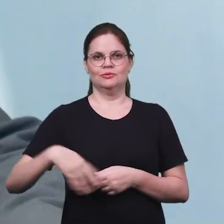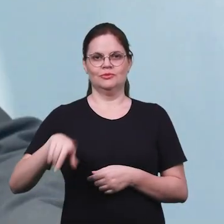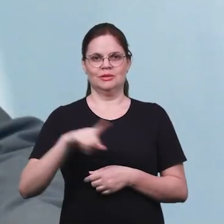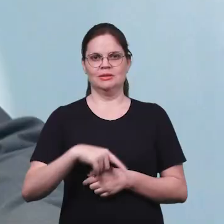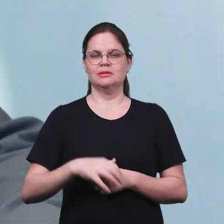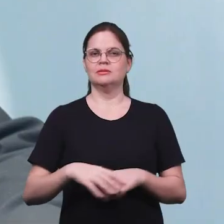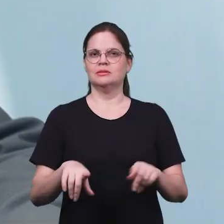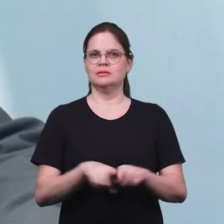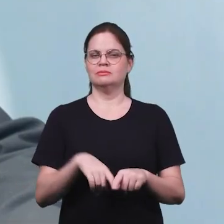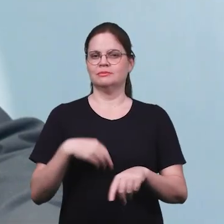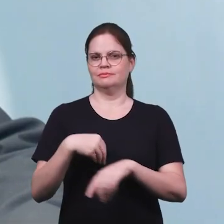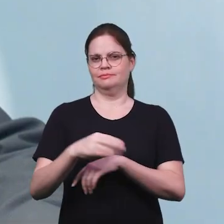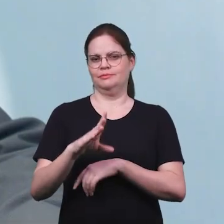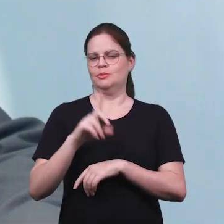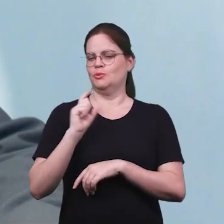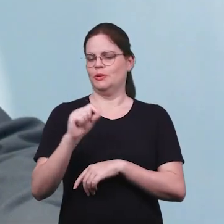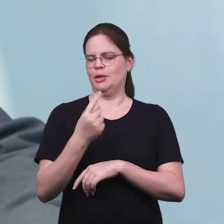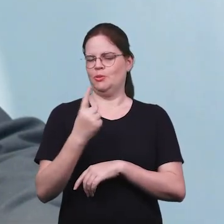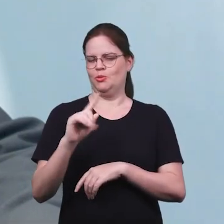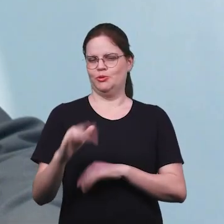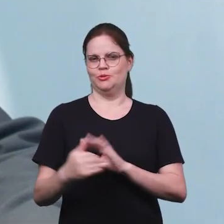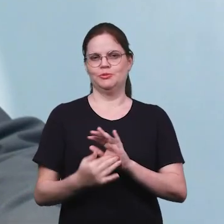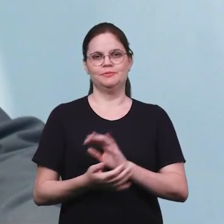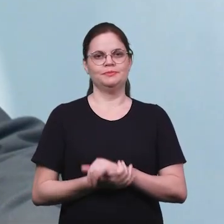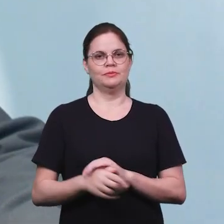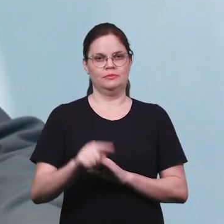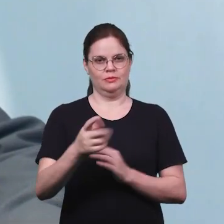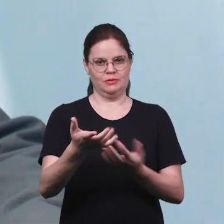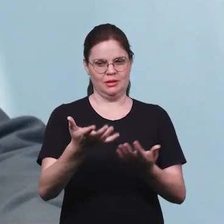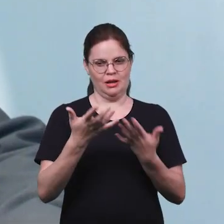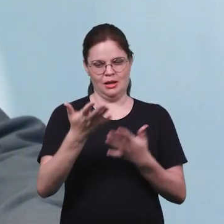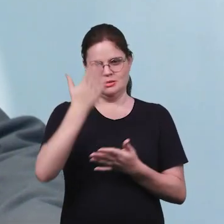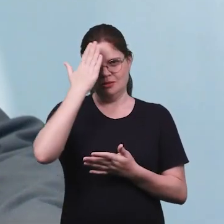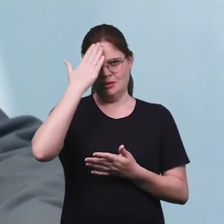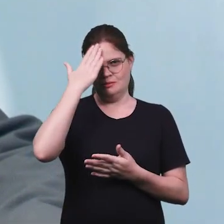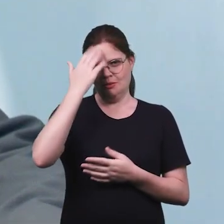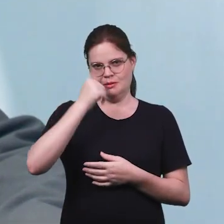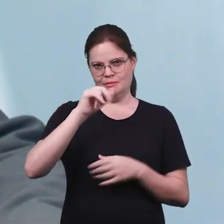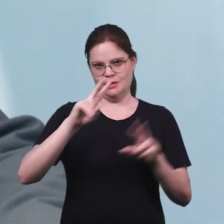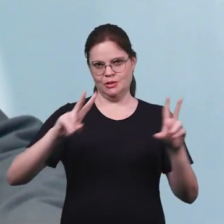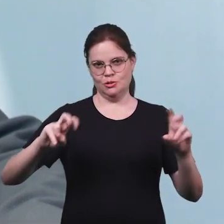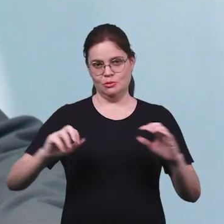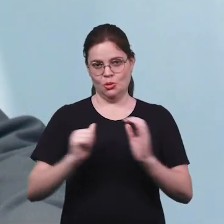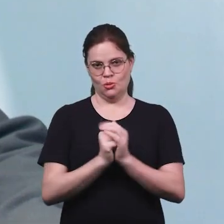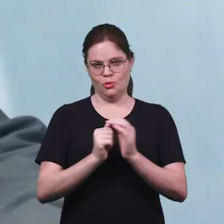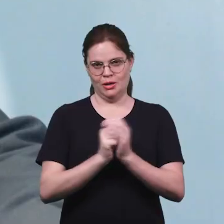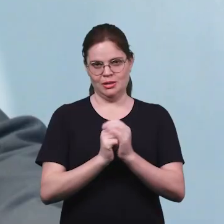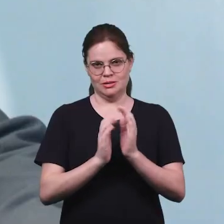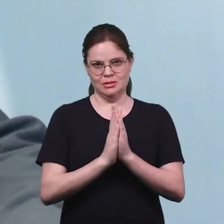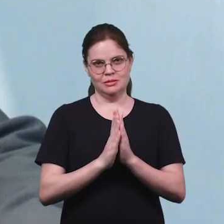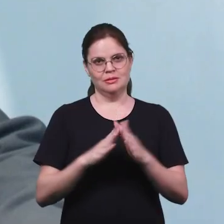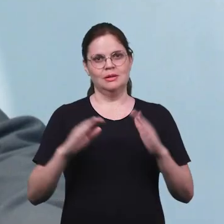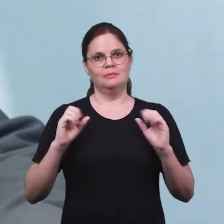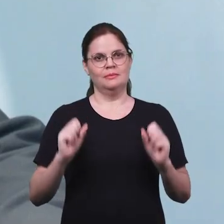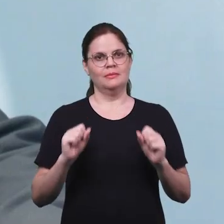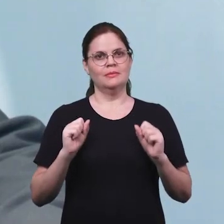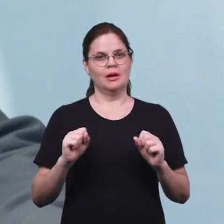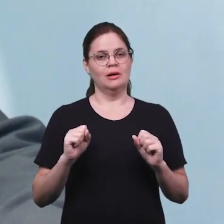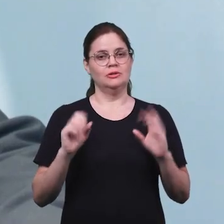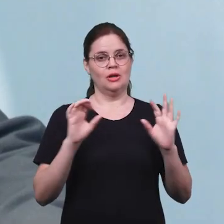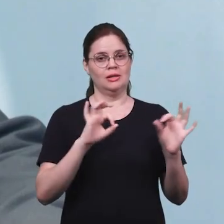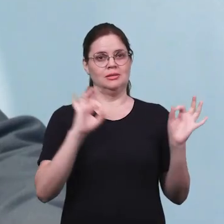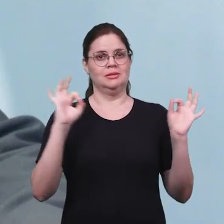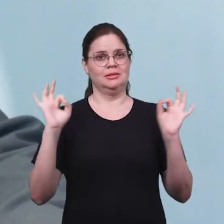irmãos e trazer a seguinte palavra. Você quer saber mais sobre oração? Você pode